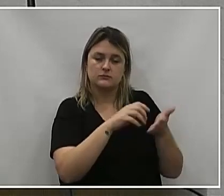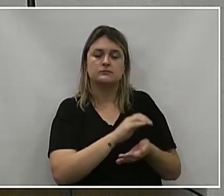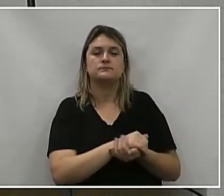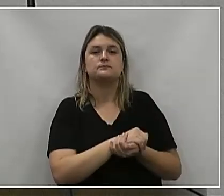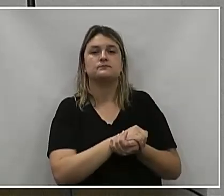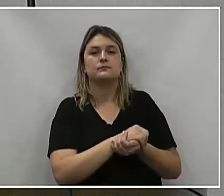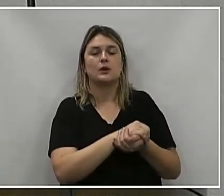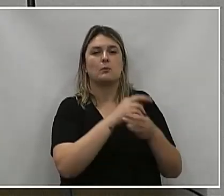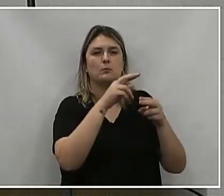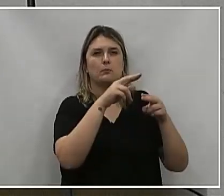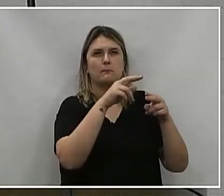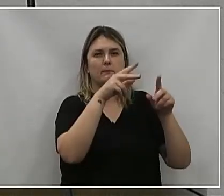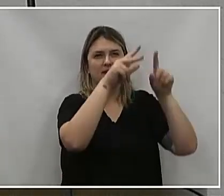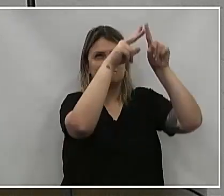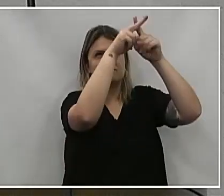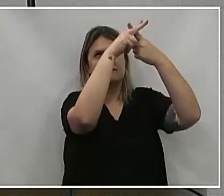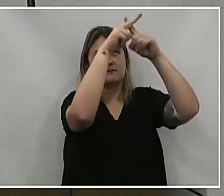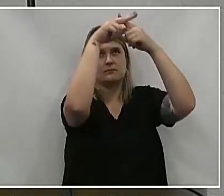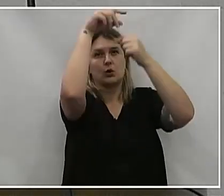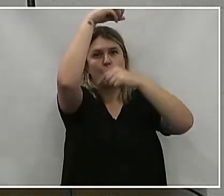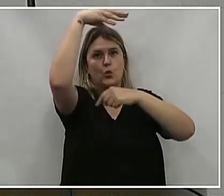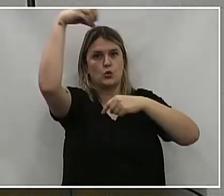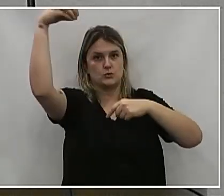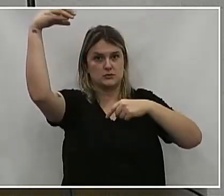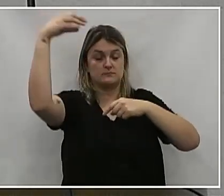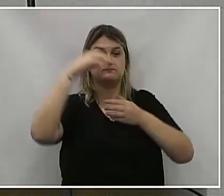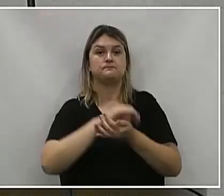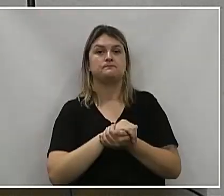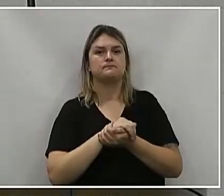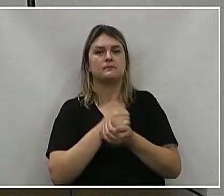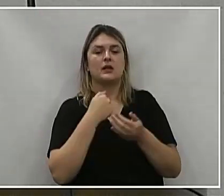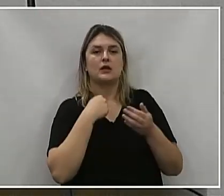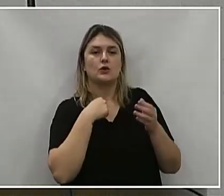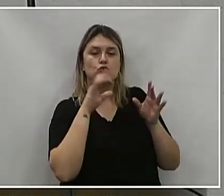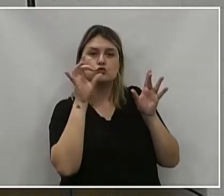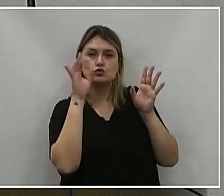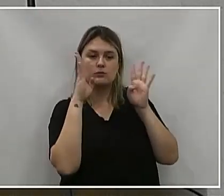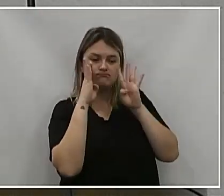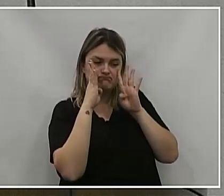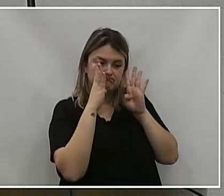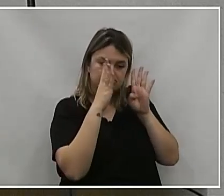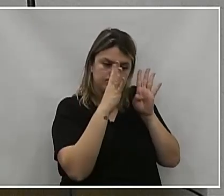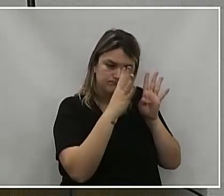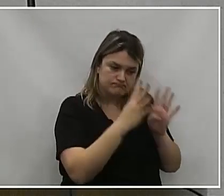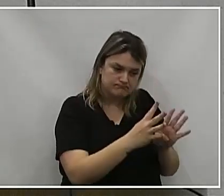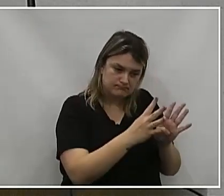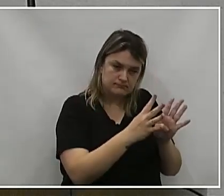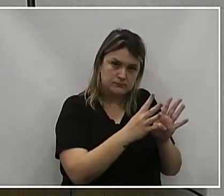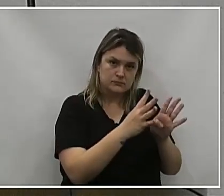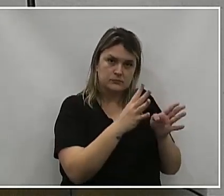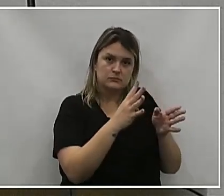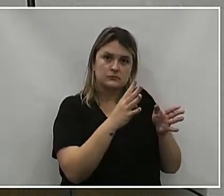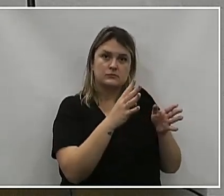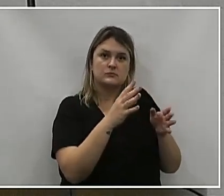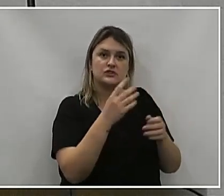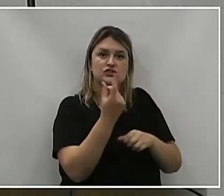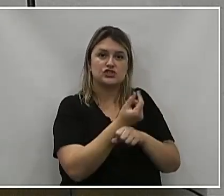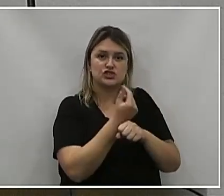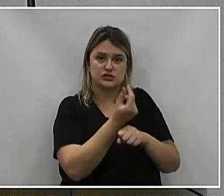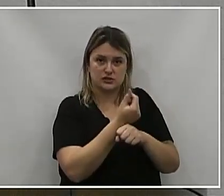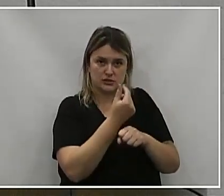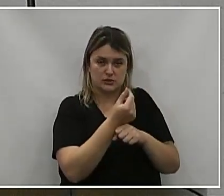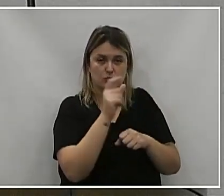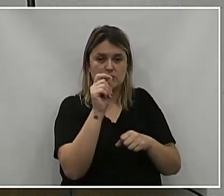concessão da iluminação pública. Então, eu vou me ater exclusivamente à questão monetária que